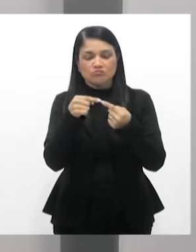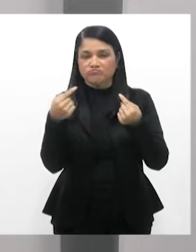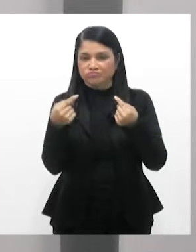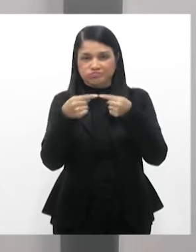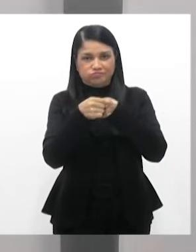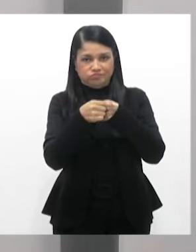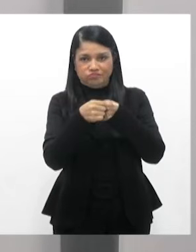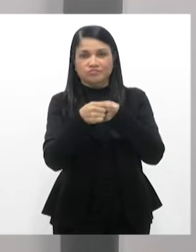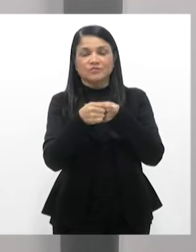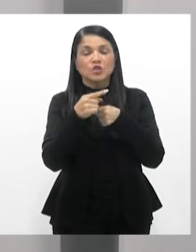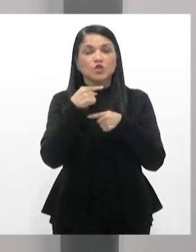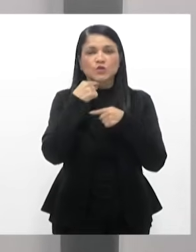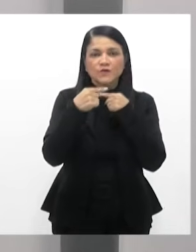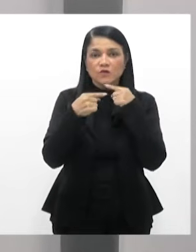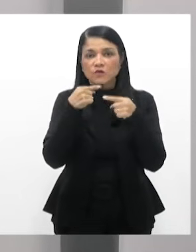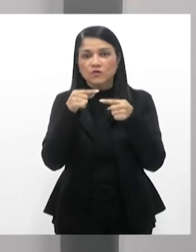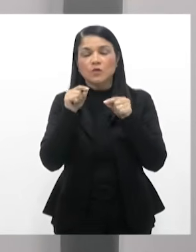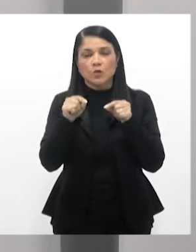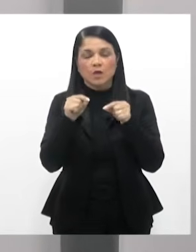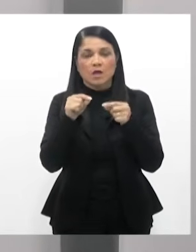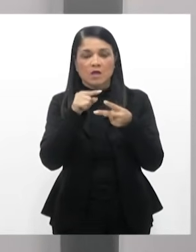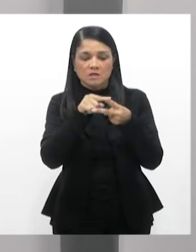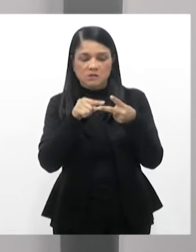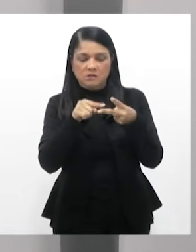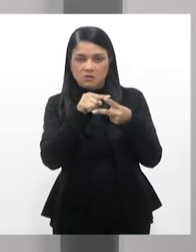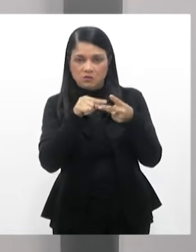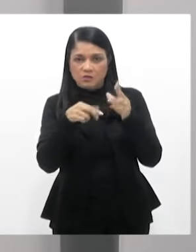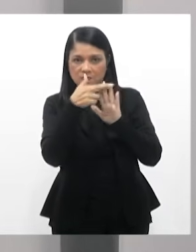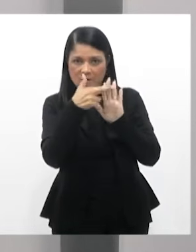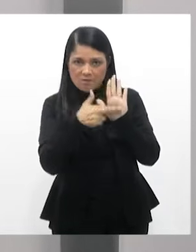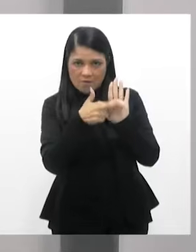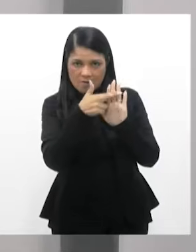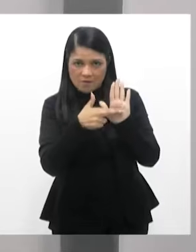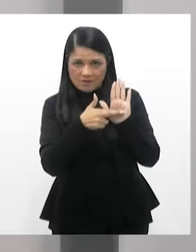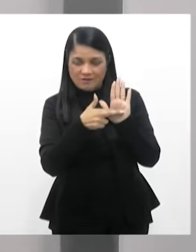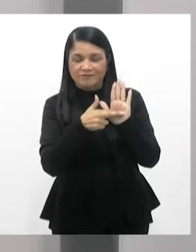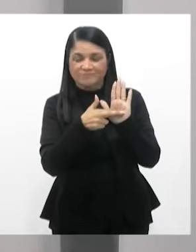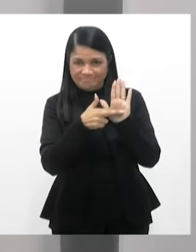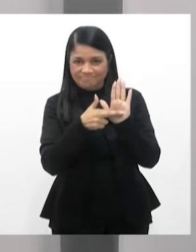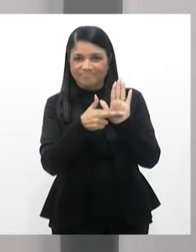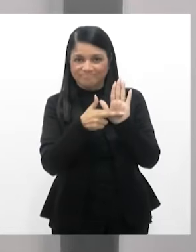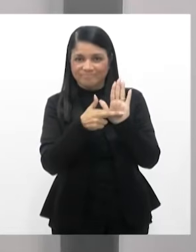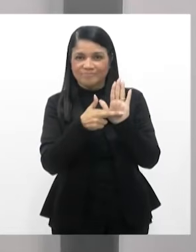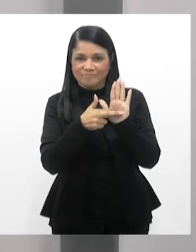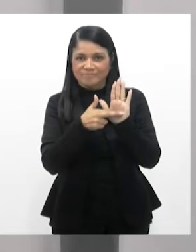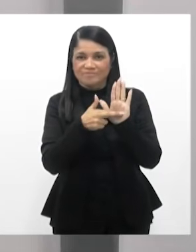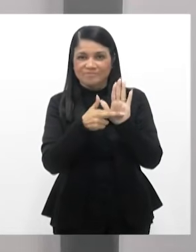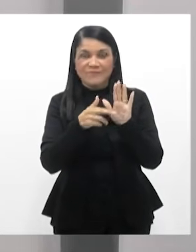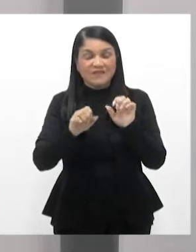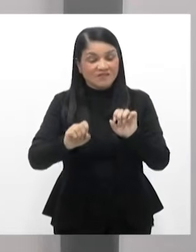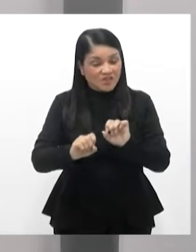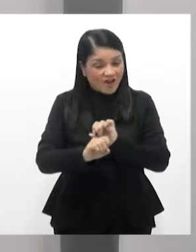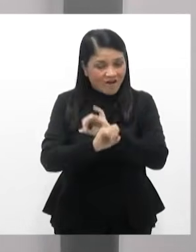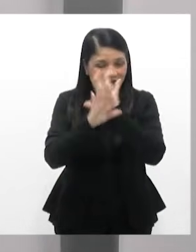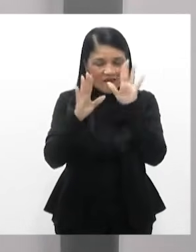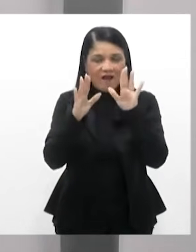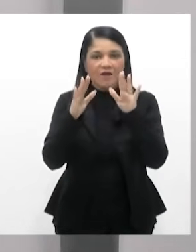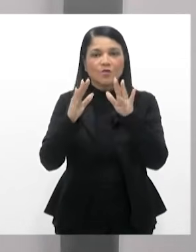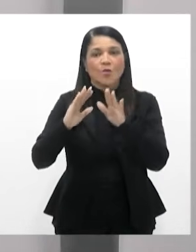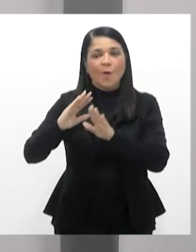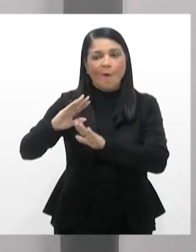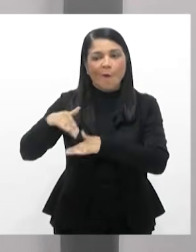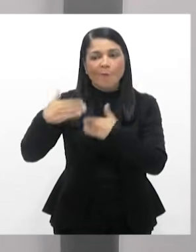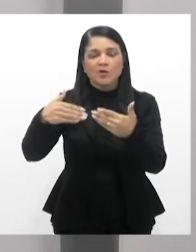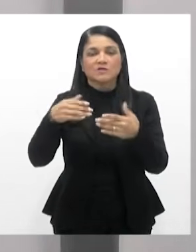e de dúvida são essas duas teses fixadas sobre esse ponto específico, de modo a deixar mais claro até o processo de convencimento